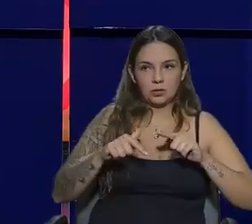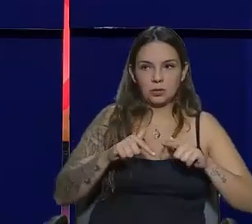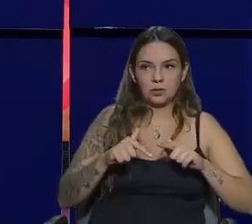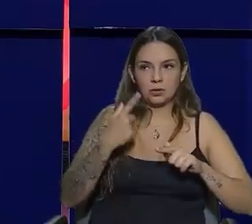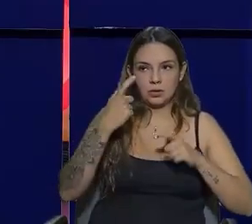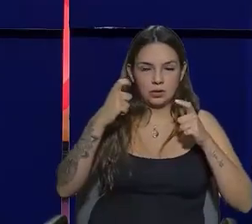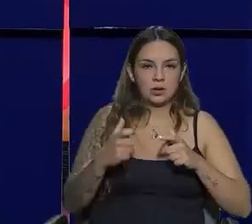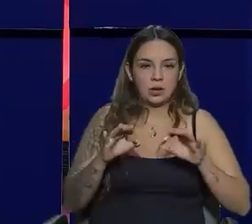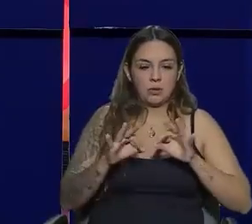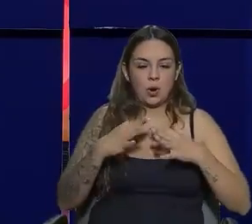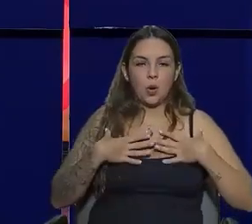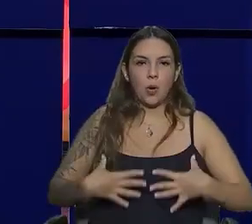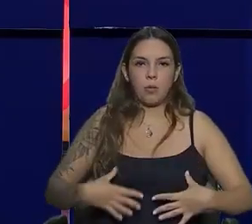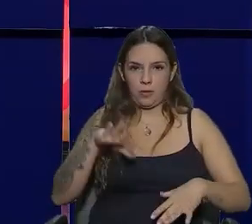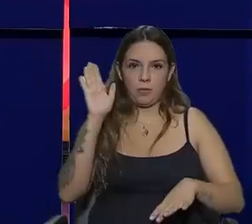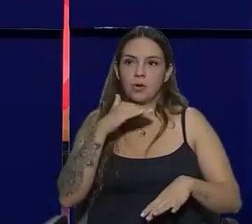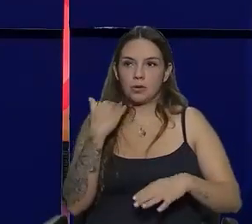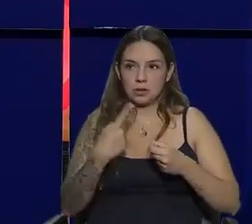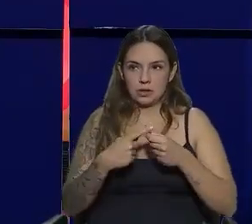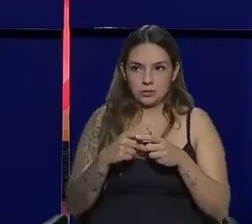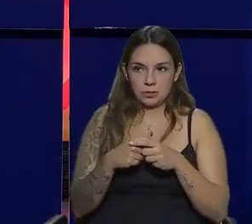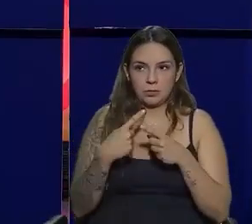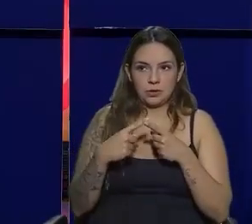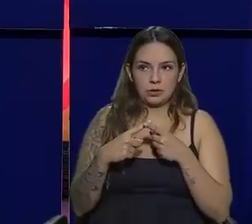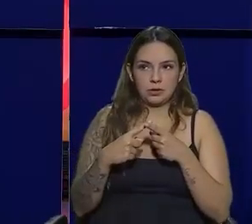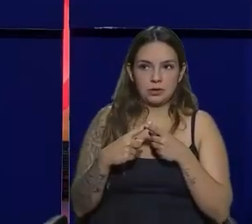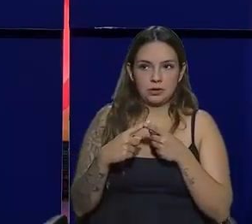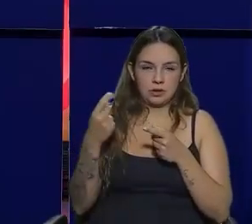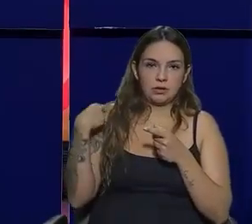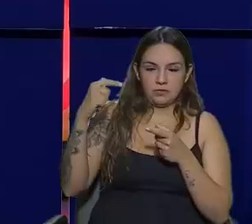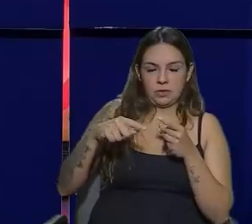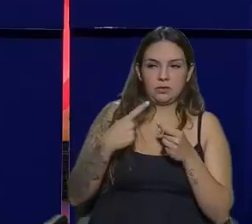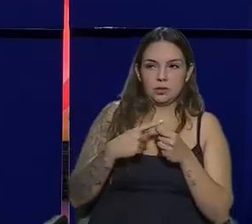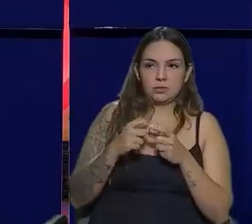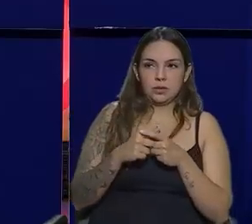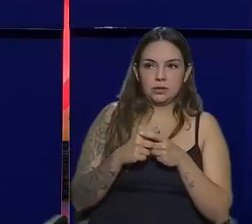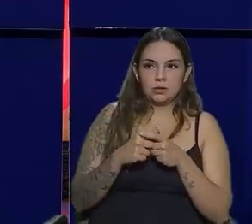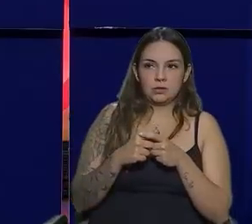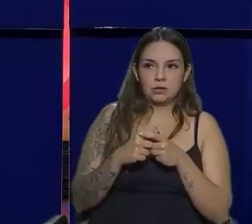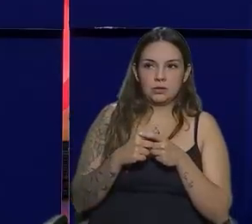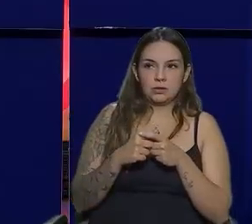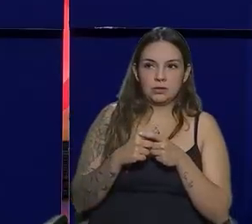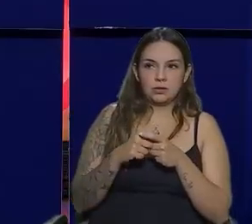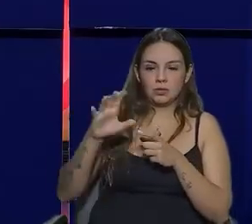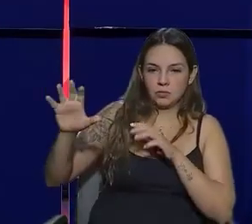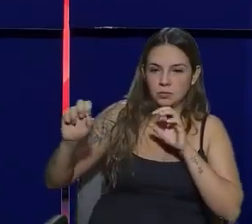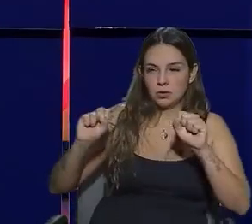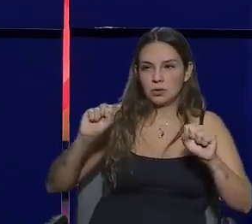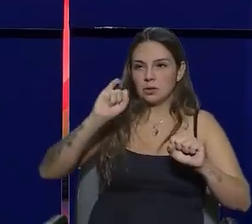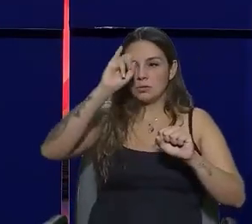num local que prepara o corpo para ir embora, numa cidade pequena. Por quê? Porque eu venho de uma cidade pequena. Então, meus horizontes, quando eu vou